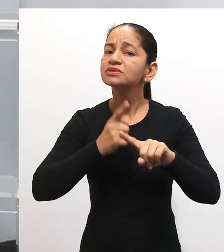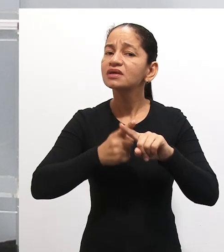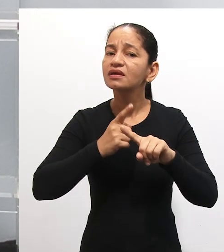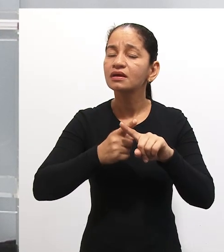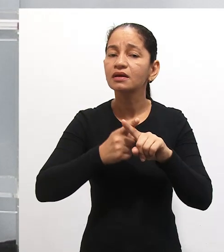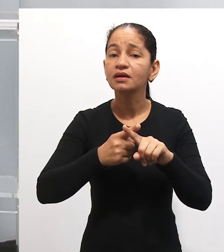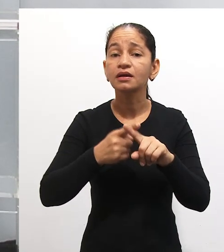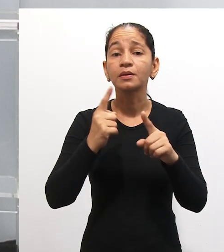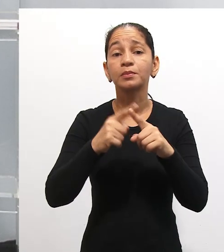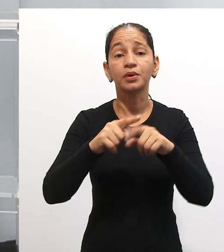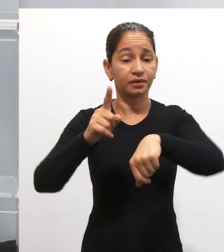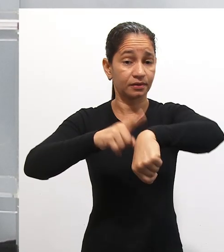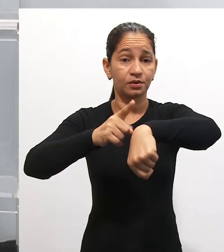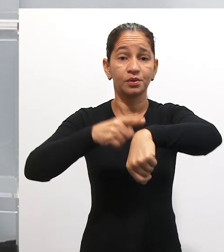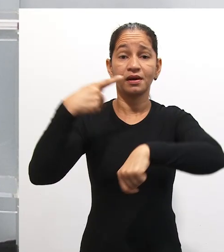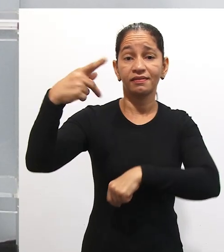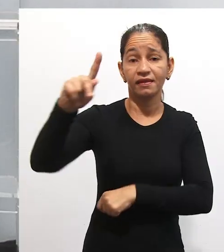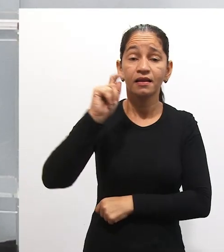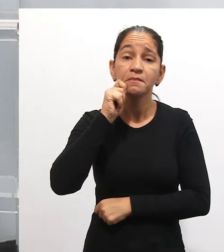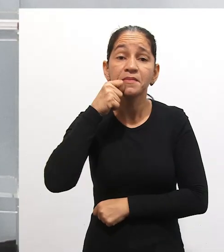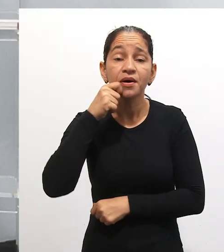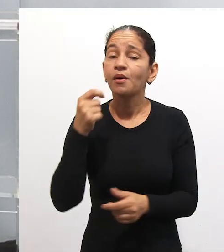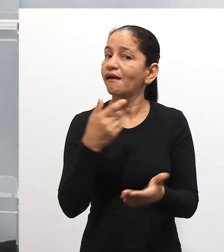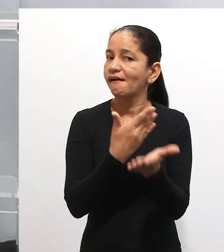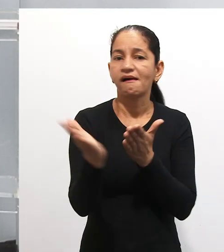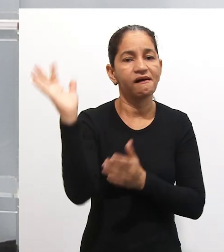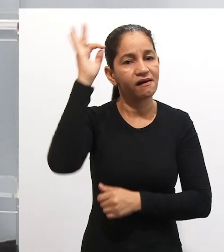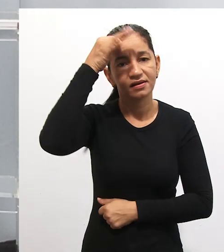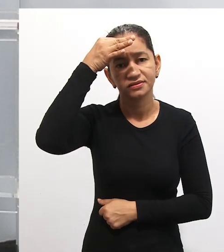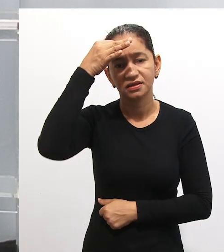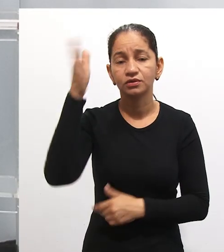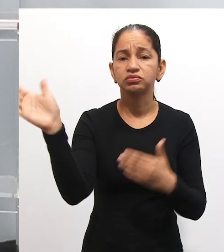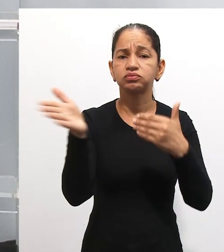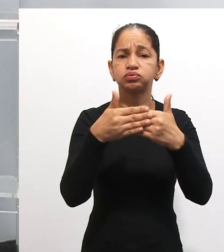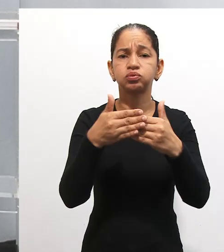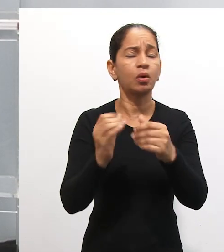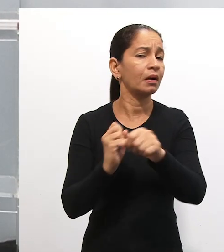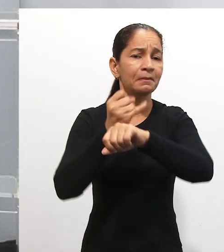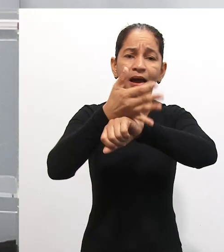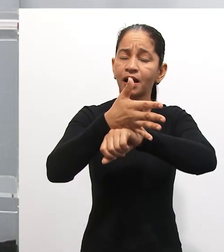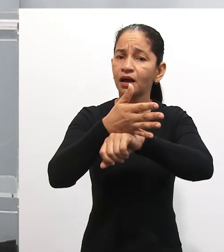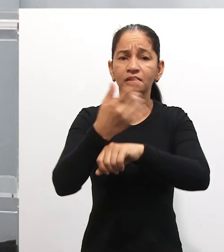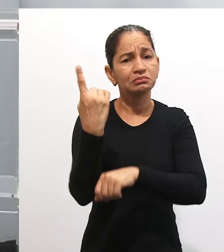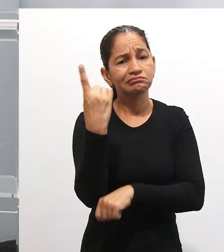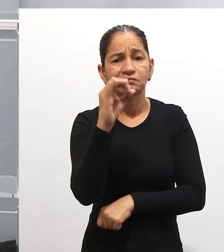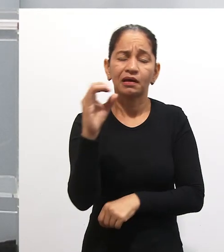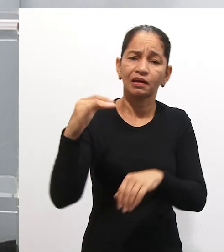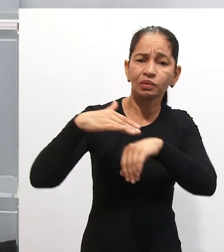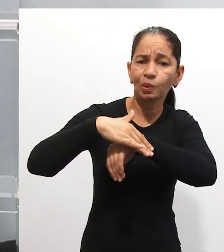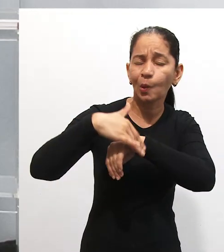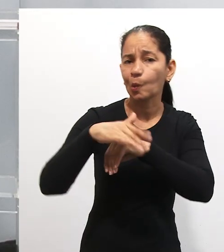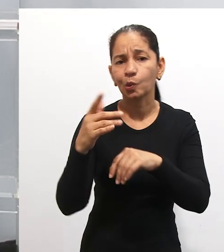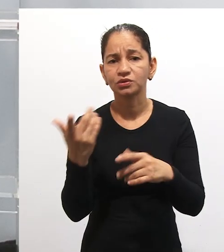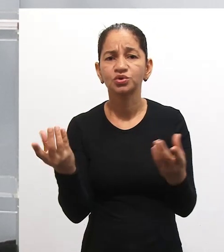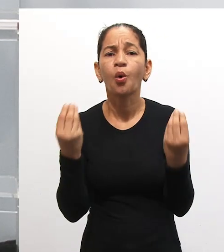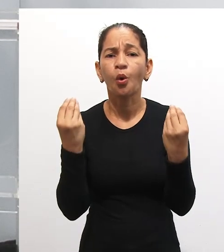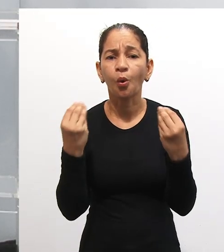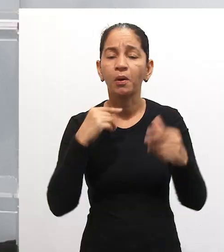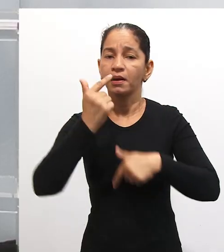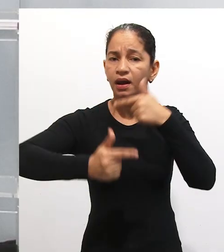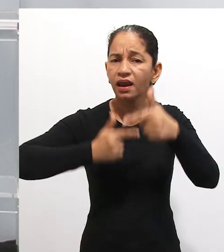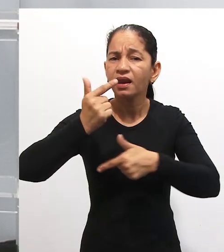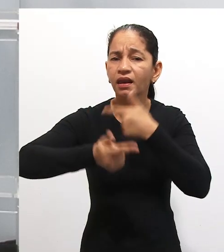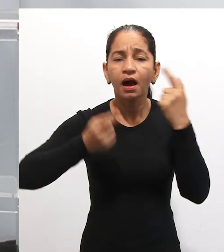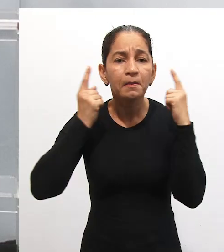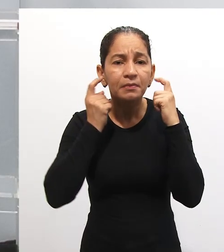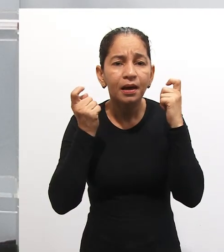cedo, porque a rotina começa cedo, entendeu? E vai fechar tarde, muitas vezes 10 da noite, a padaria ainda está